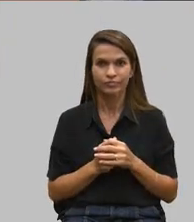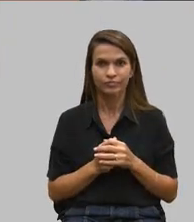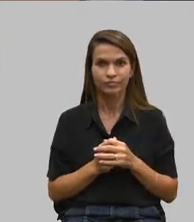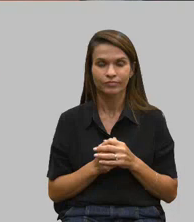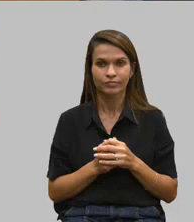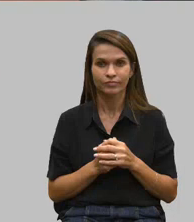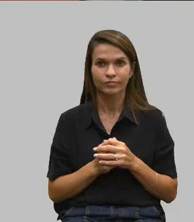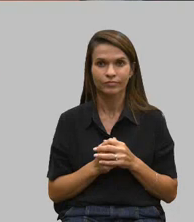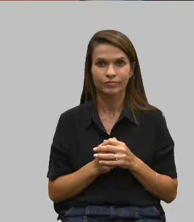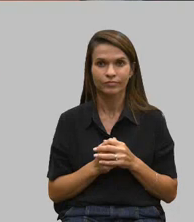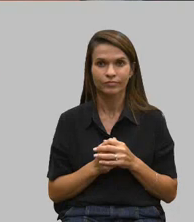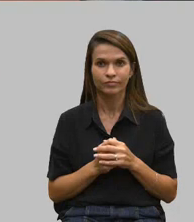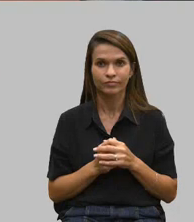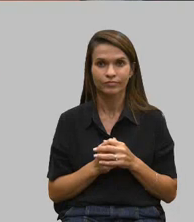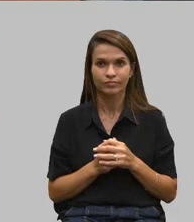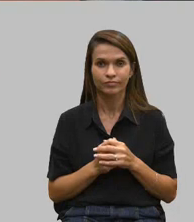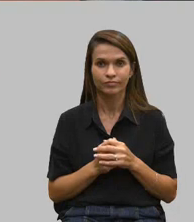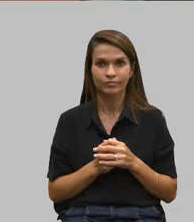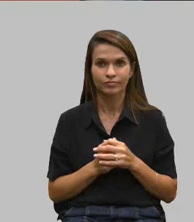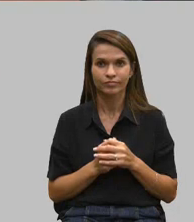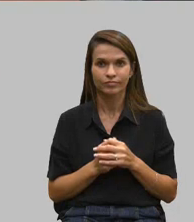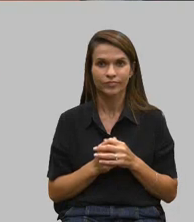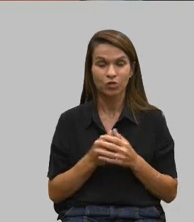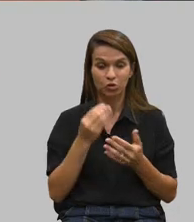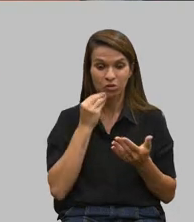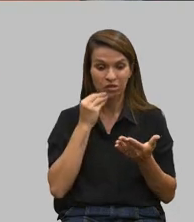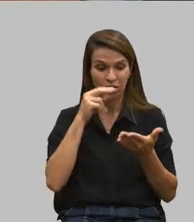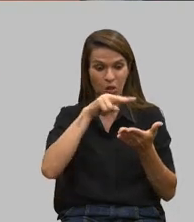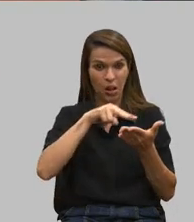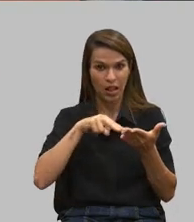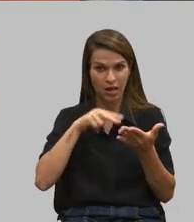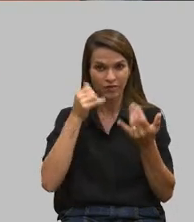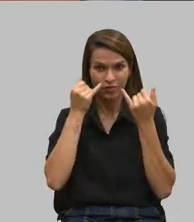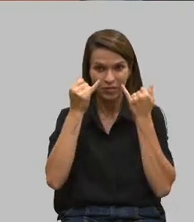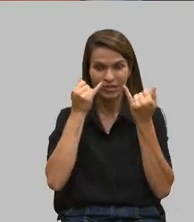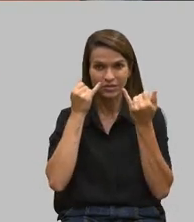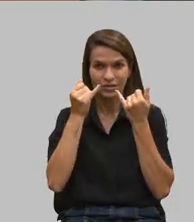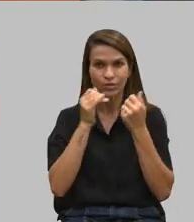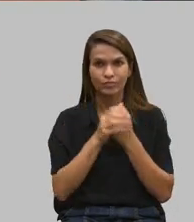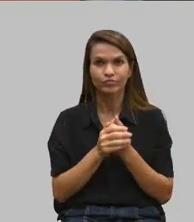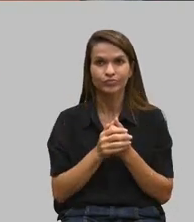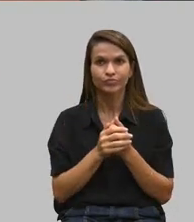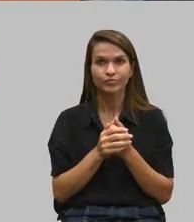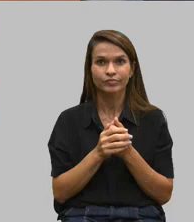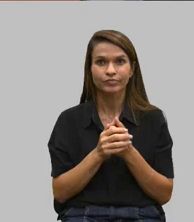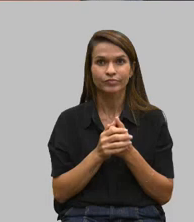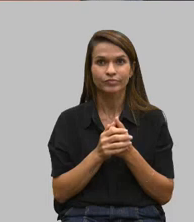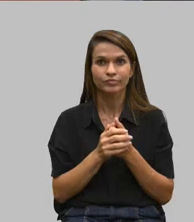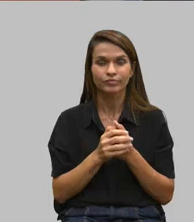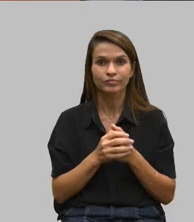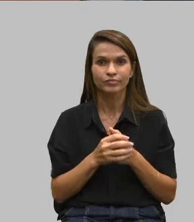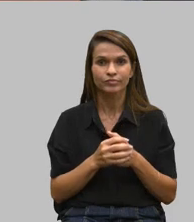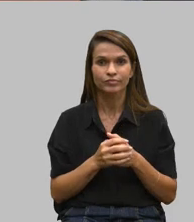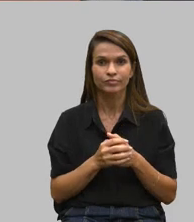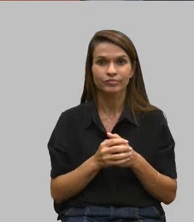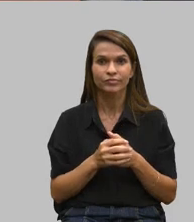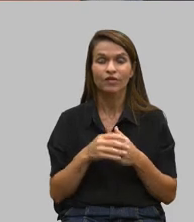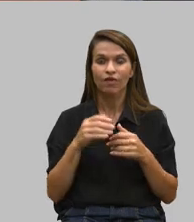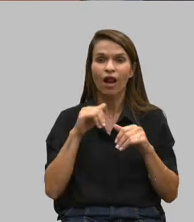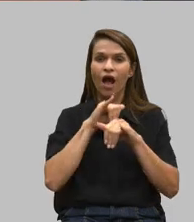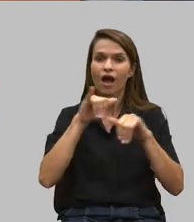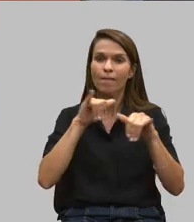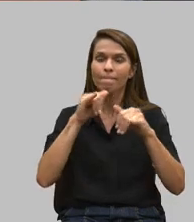junto eu tô tentando ler a notícia ainda e a gente falou de falar isso aqui anunciar e